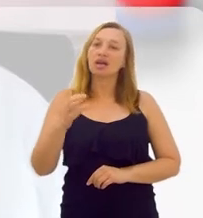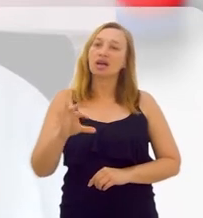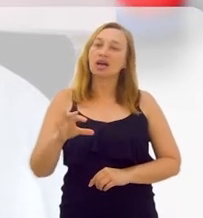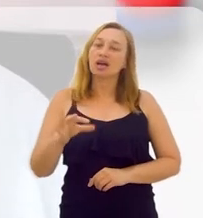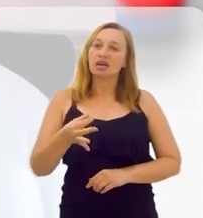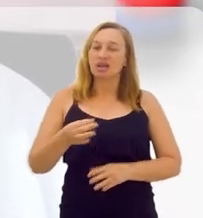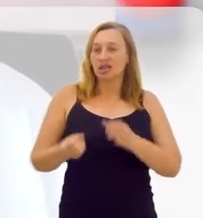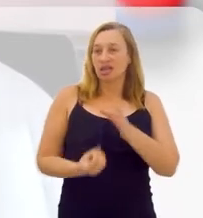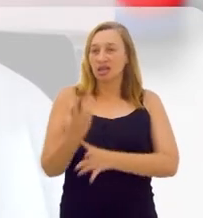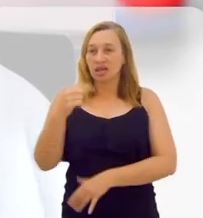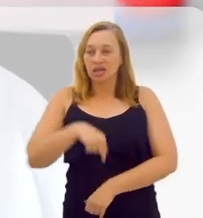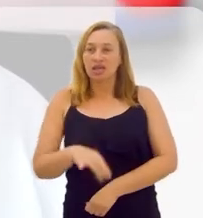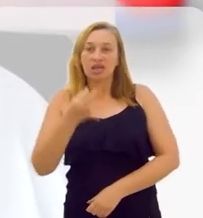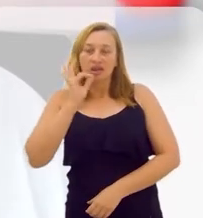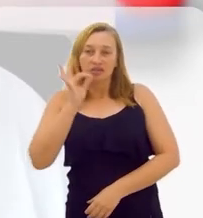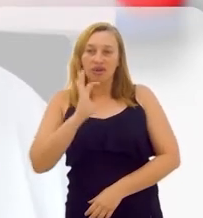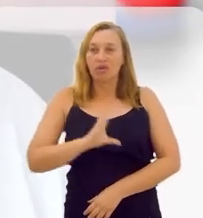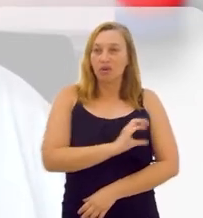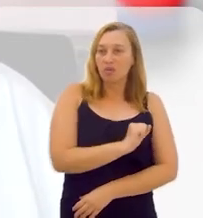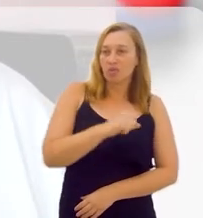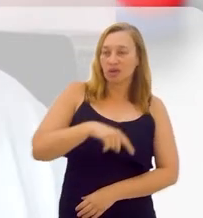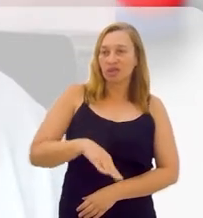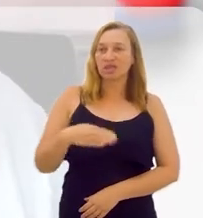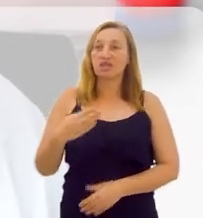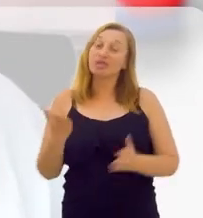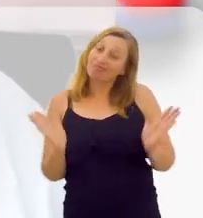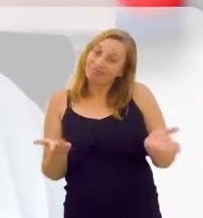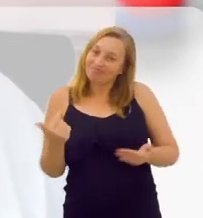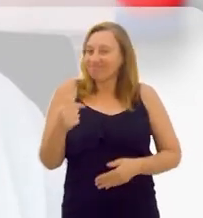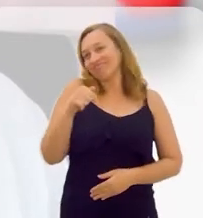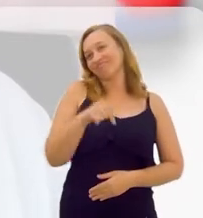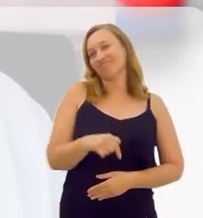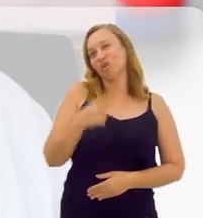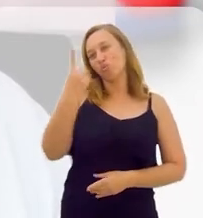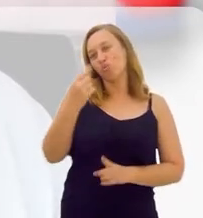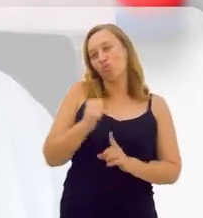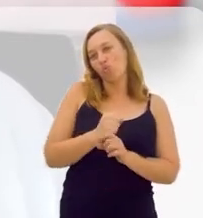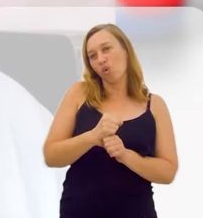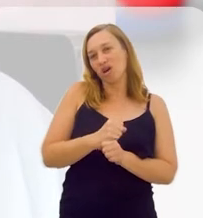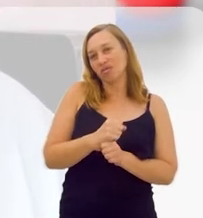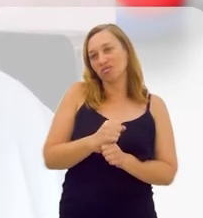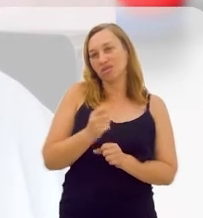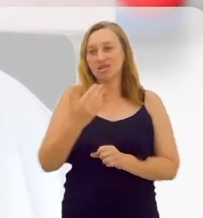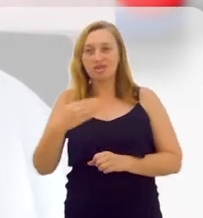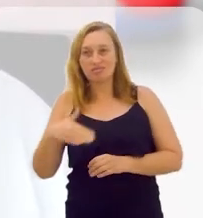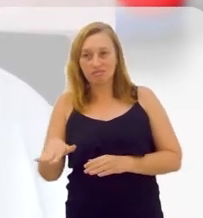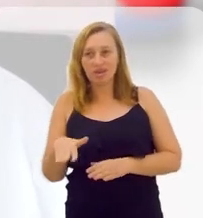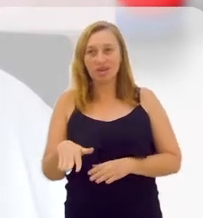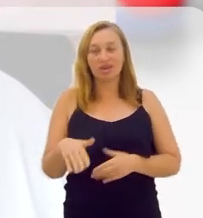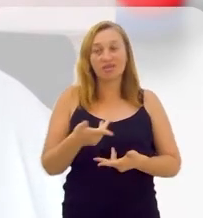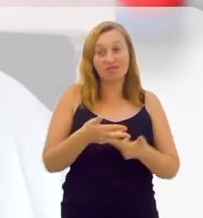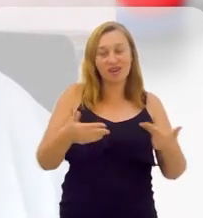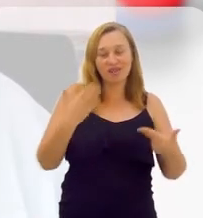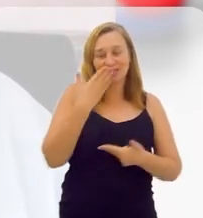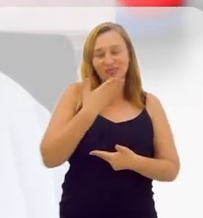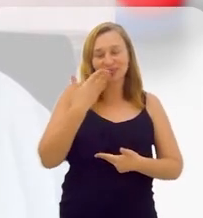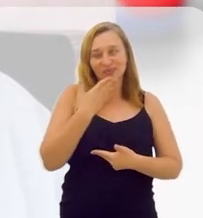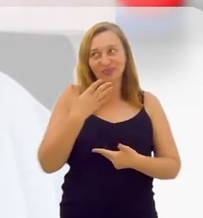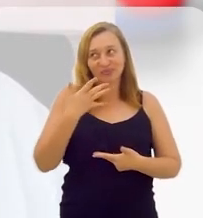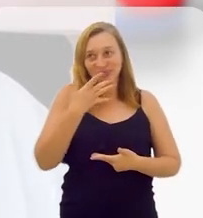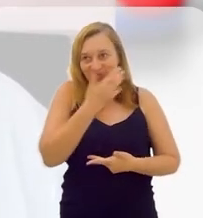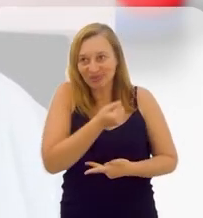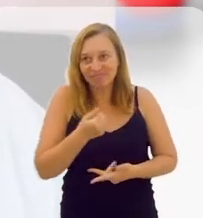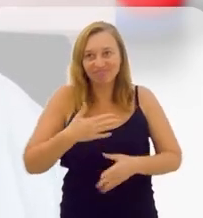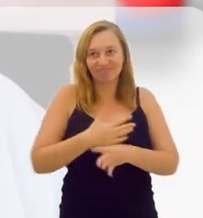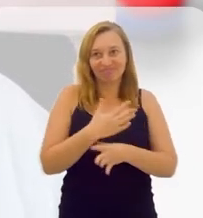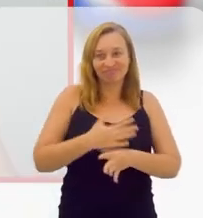trazer o Café com Amor para Itaipuaçu. E estamos aqui já 1 ano e meio, levando muitas